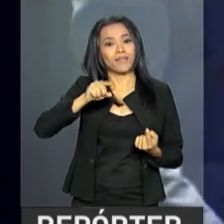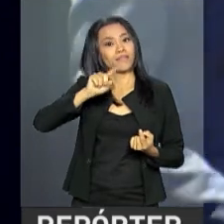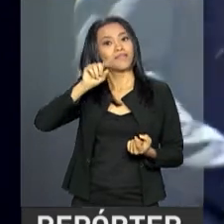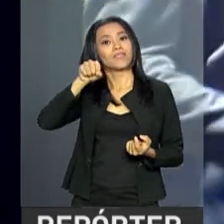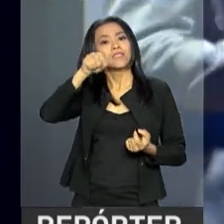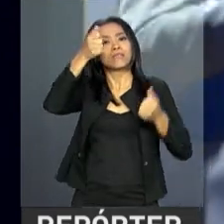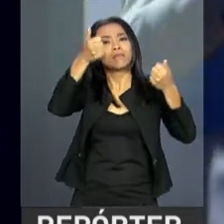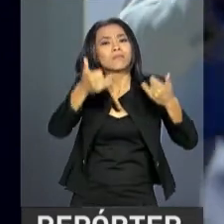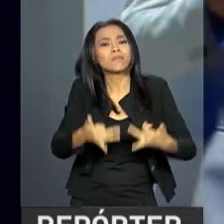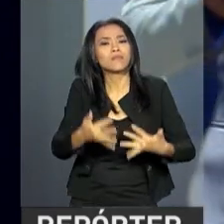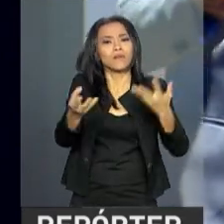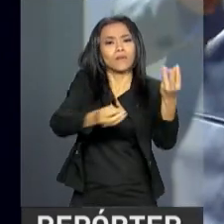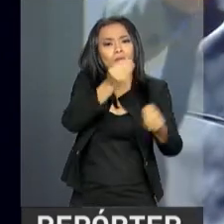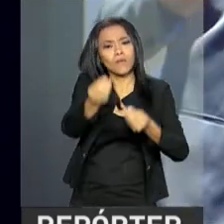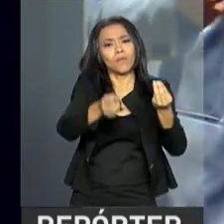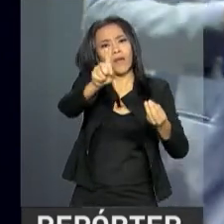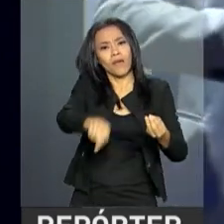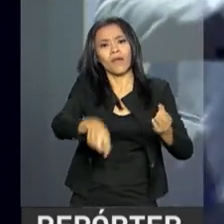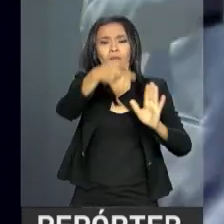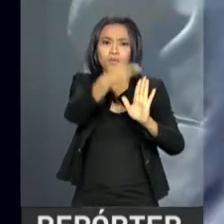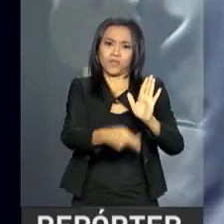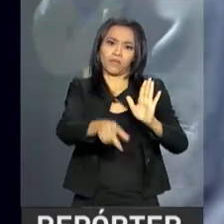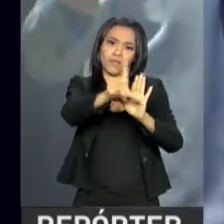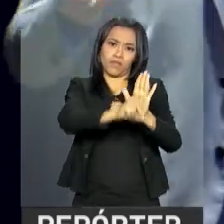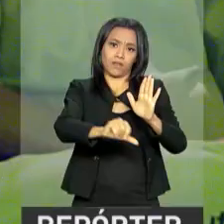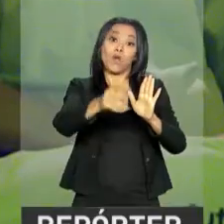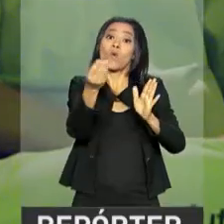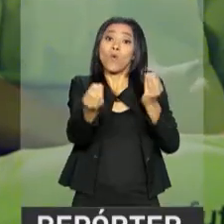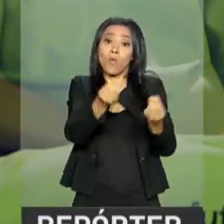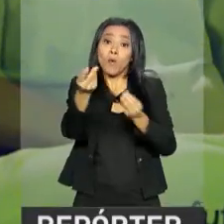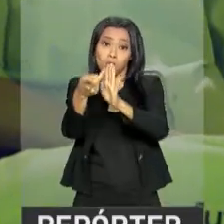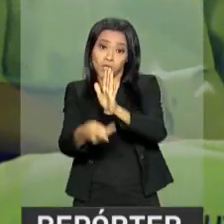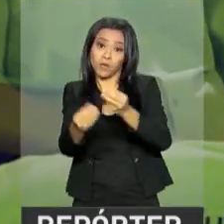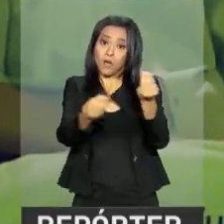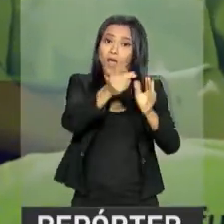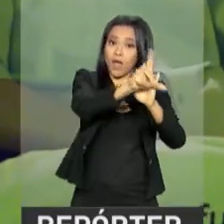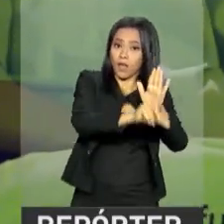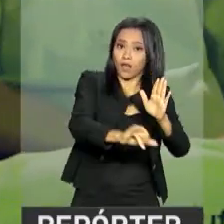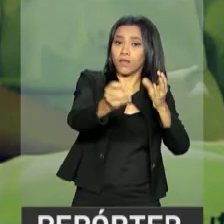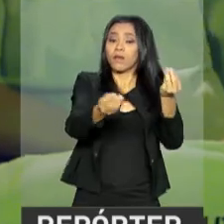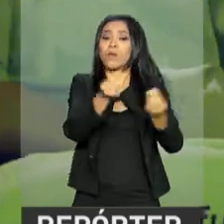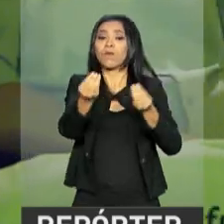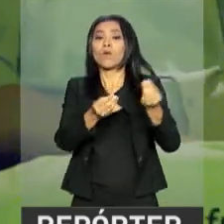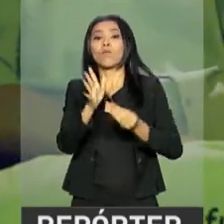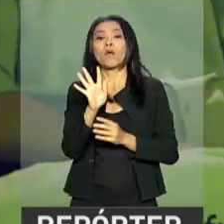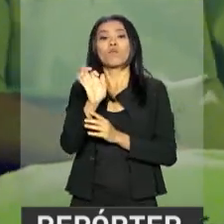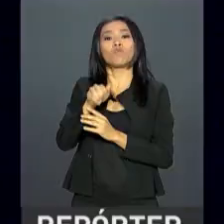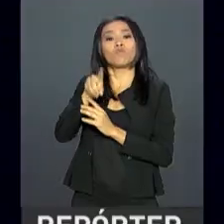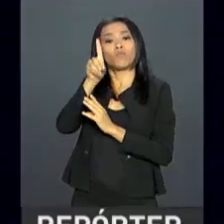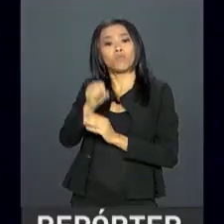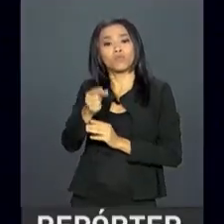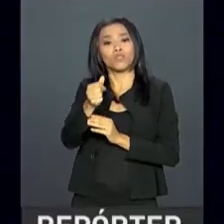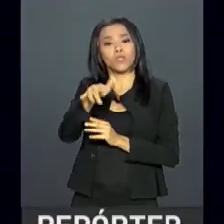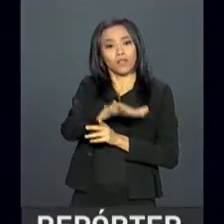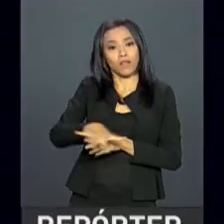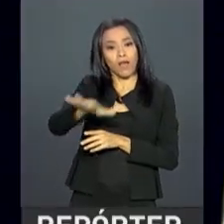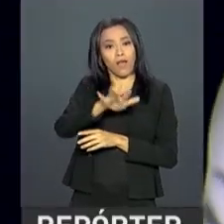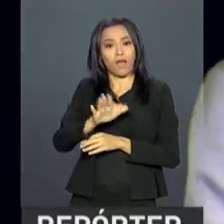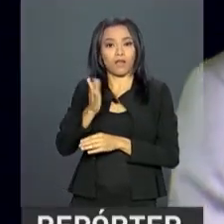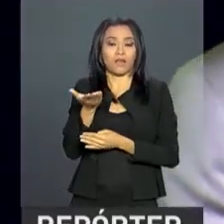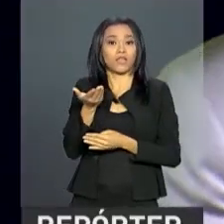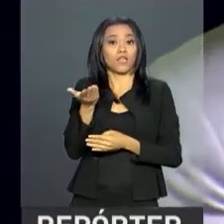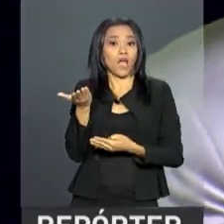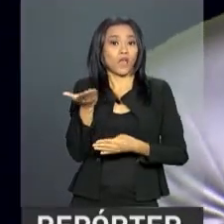explica como funciona a lei rouanet a lei do audiovisual o fundo setorial do audiovisual e outros mecanismos